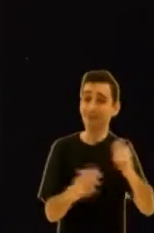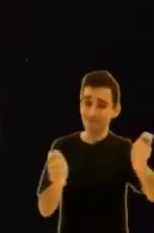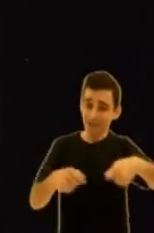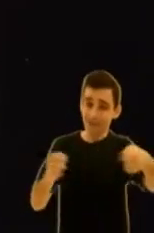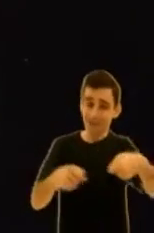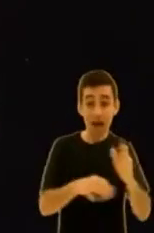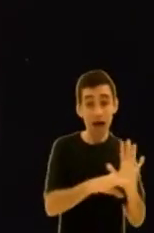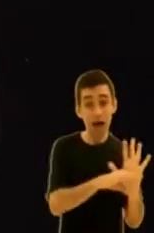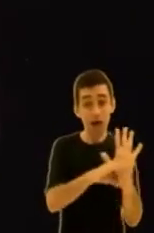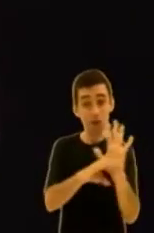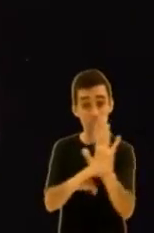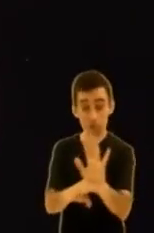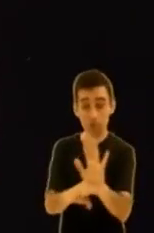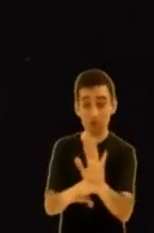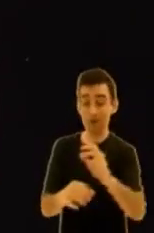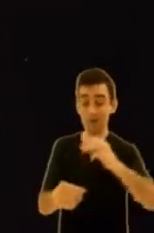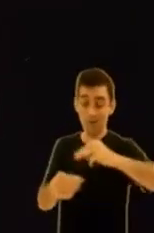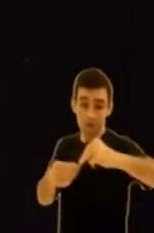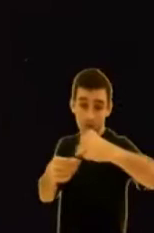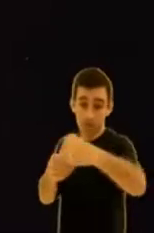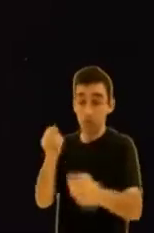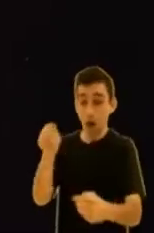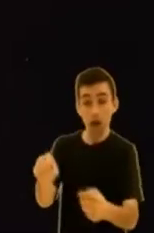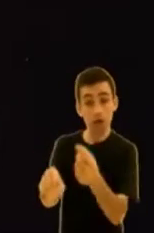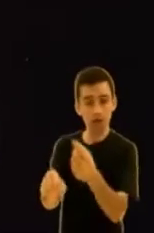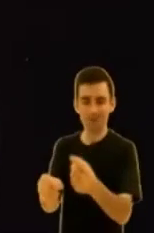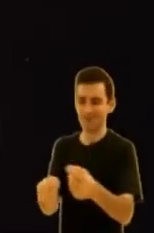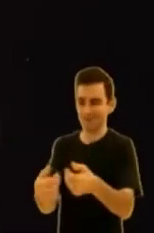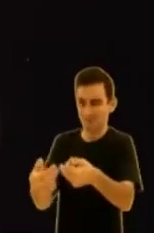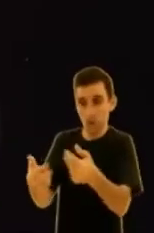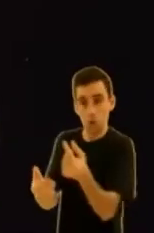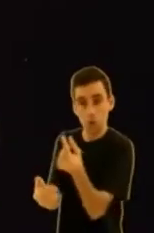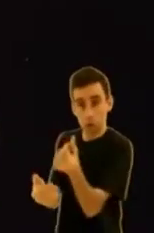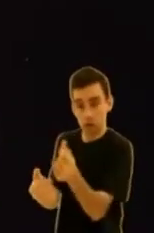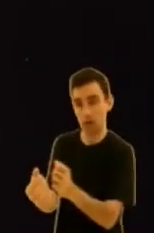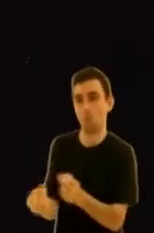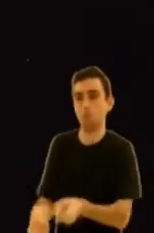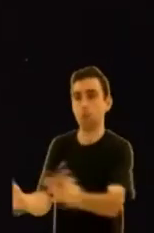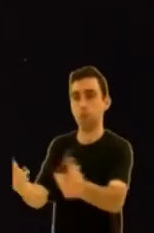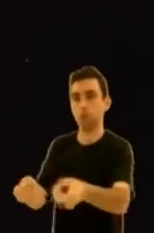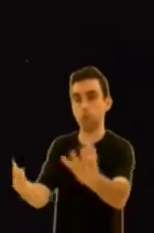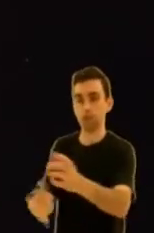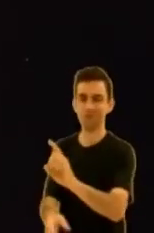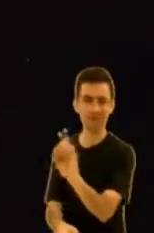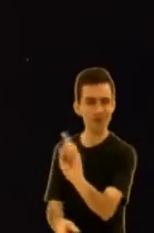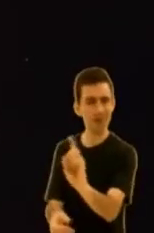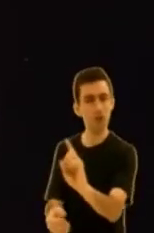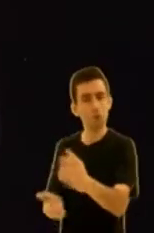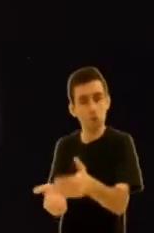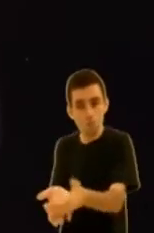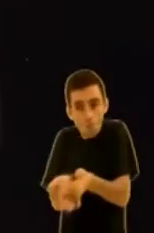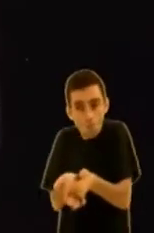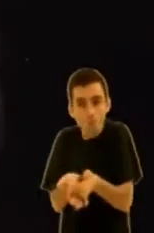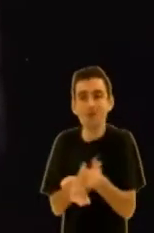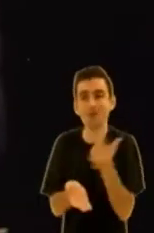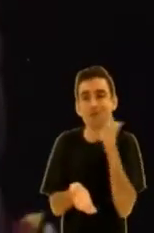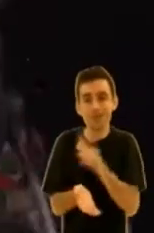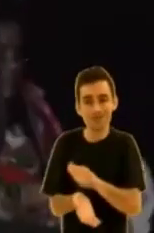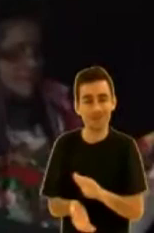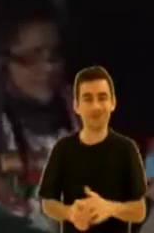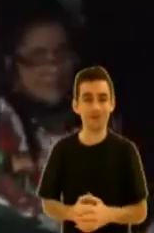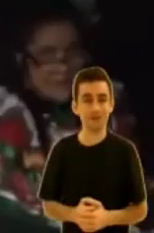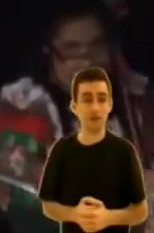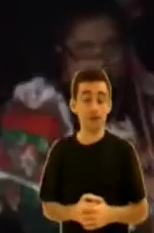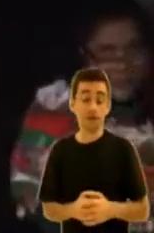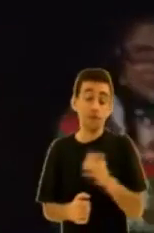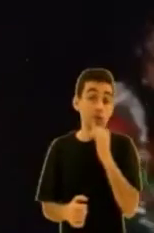vai diminuir o custeio do município. Eu dou sempre o exemplo dos ônibus do caminho da escola.